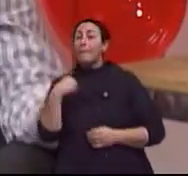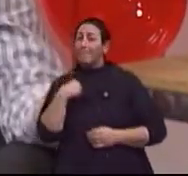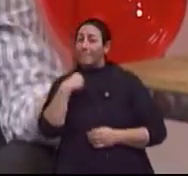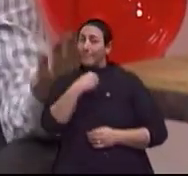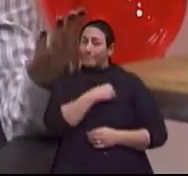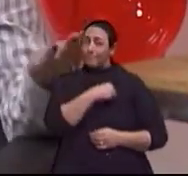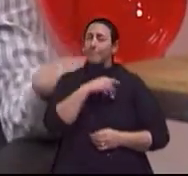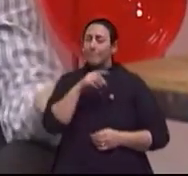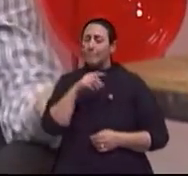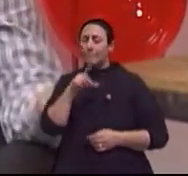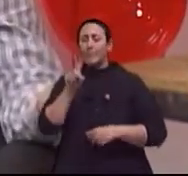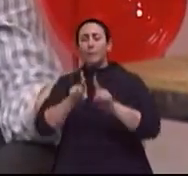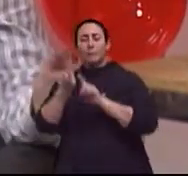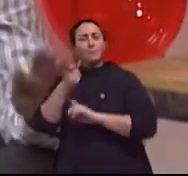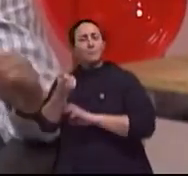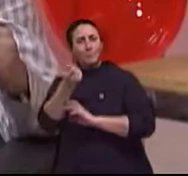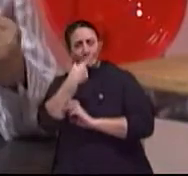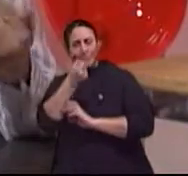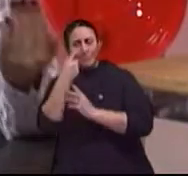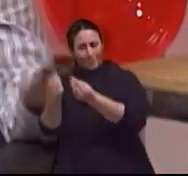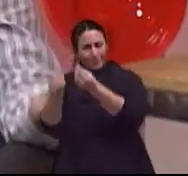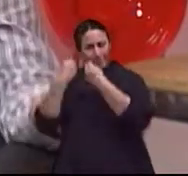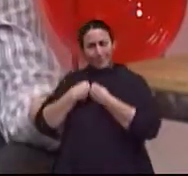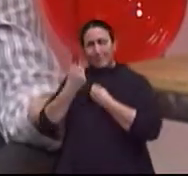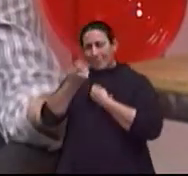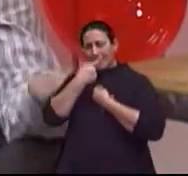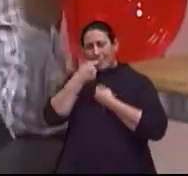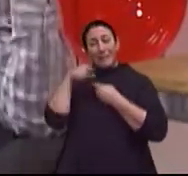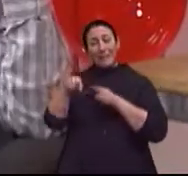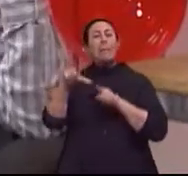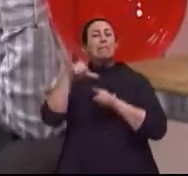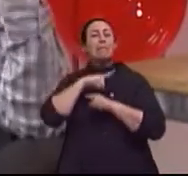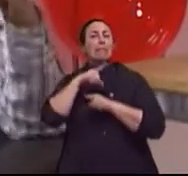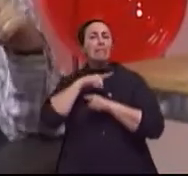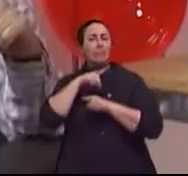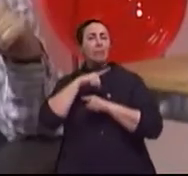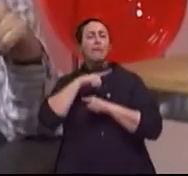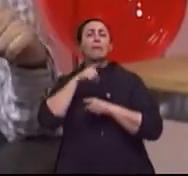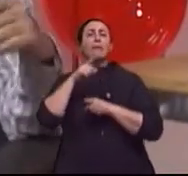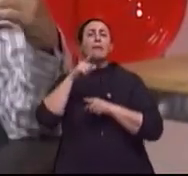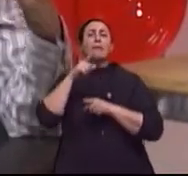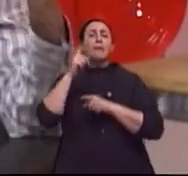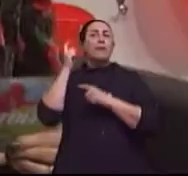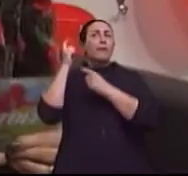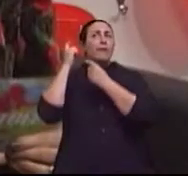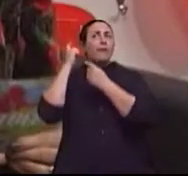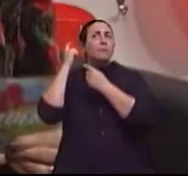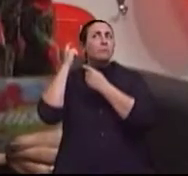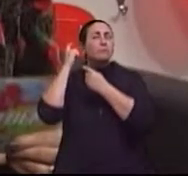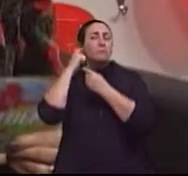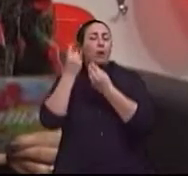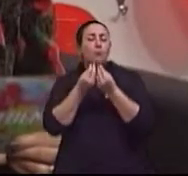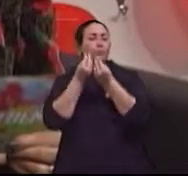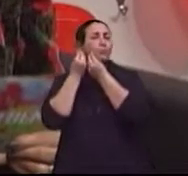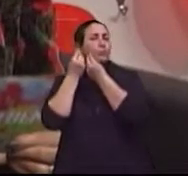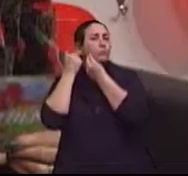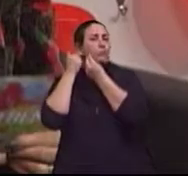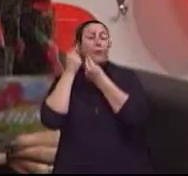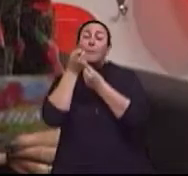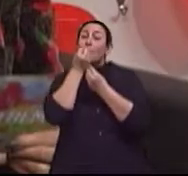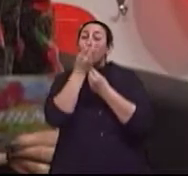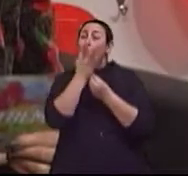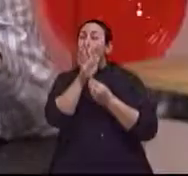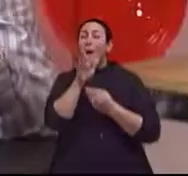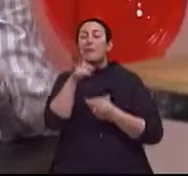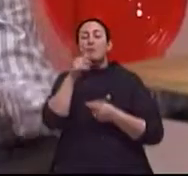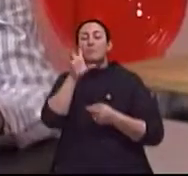existem medicações ototóxicas, que a gente chama que são tóxicas para, uhum, né, o ouvido, é importante sempre ir no médico antes